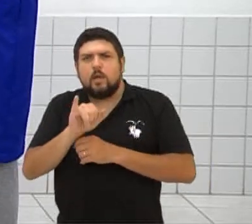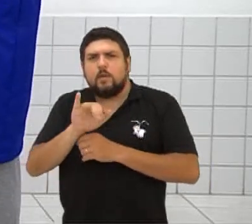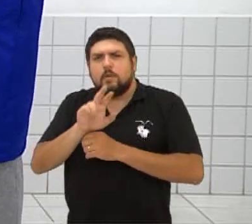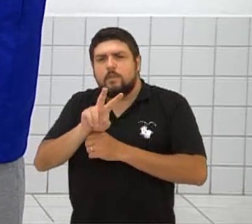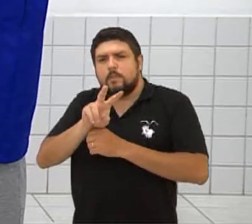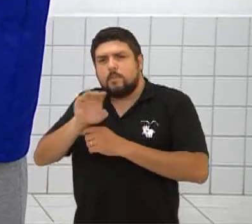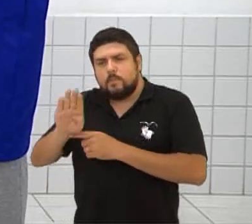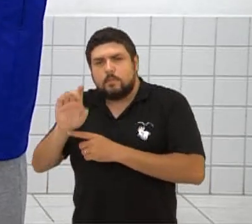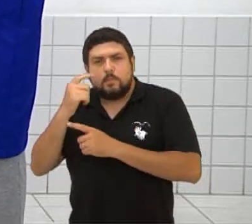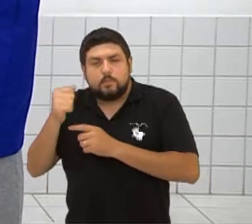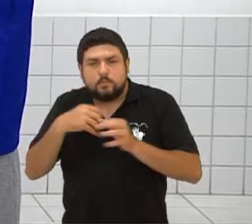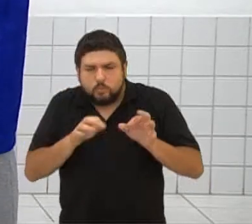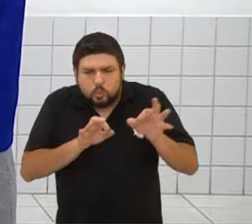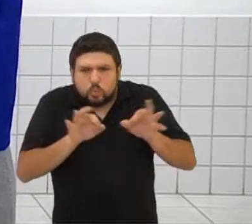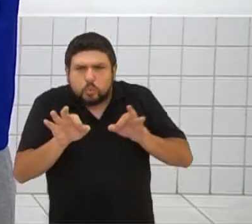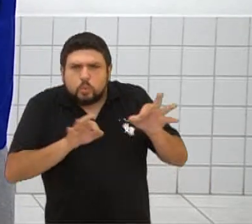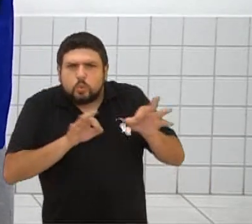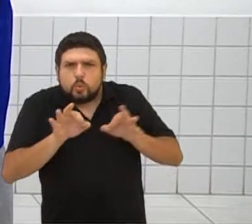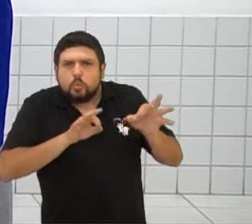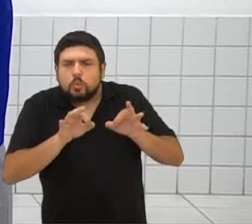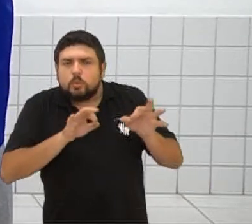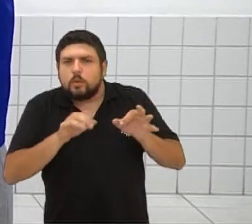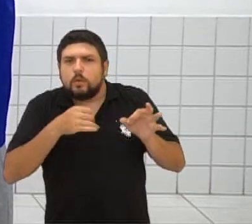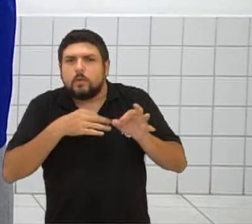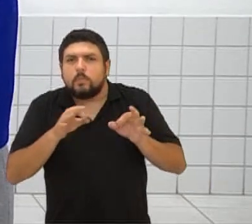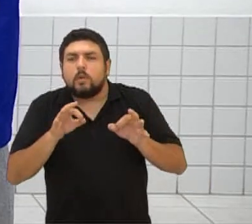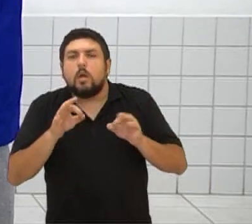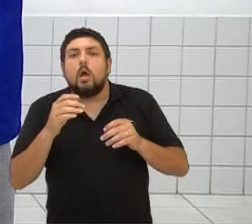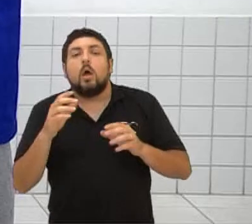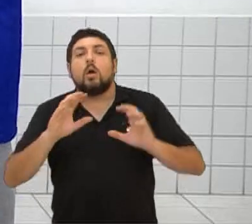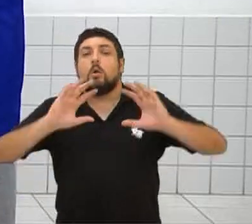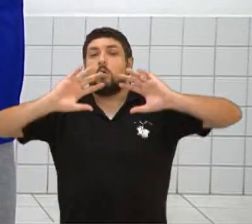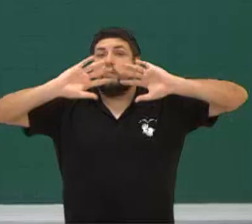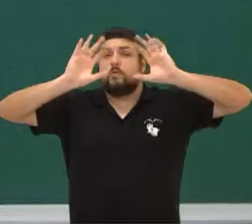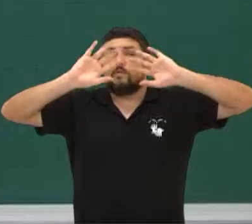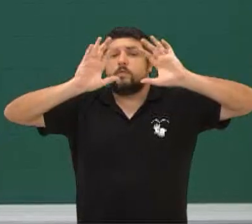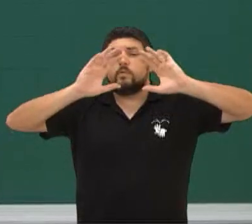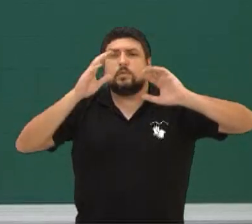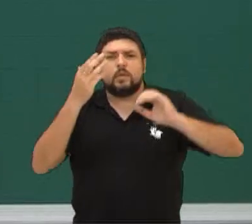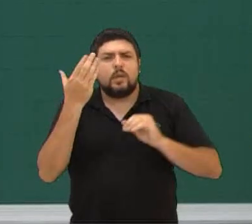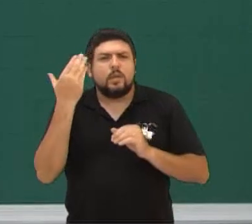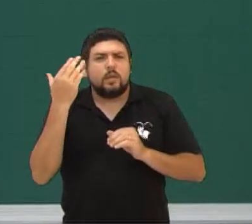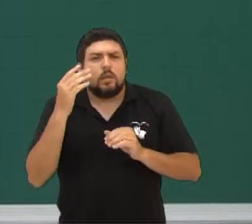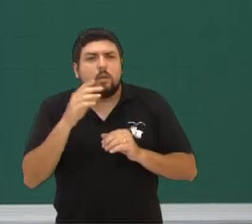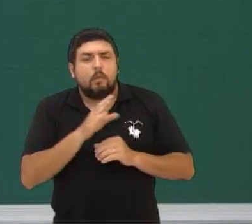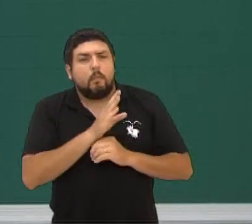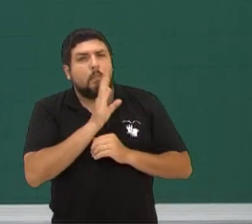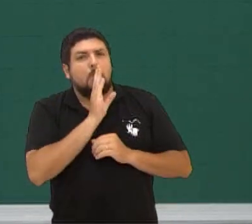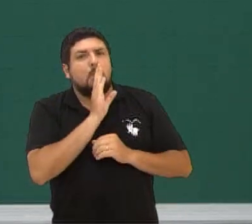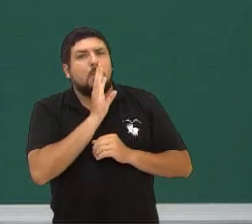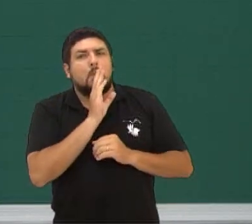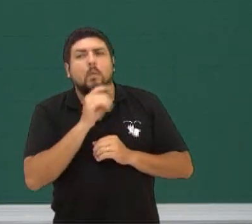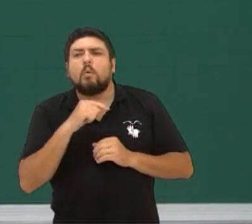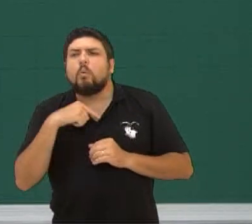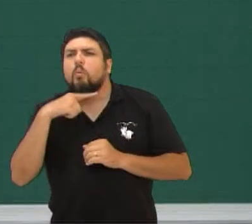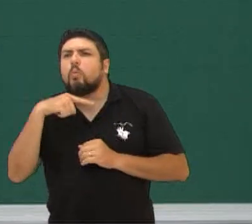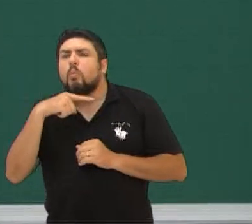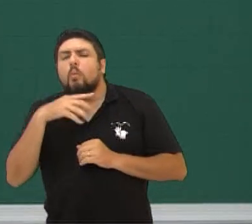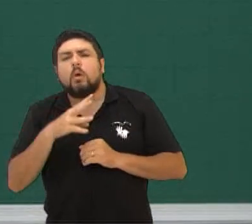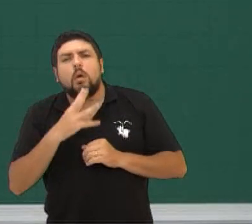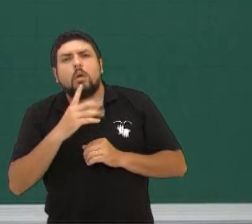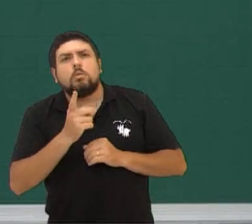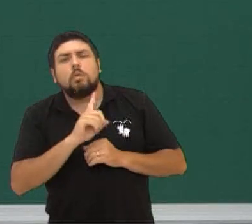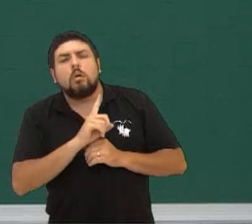Internacional de Voleibol, do Carlos Nussmann, o voleibol ele deixou de ser um esporte anônimo no Brasil, ou pouco